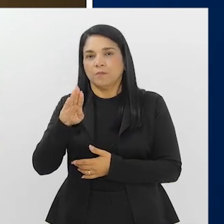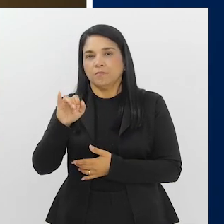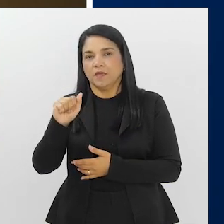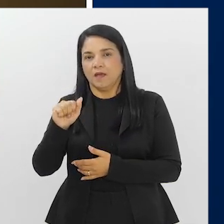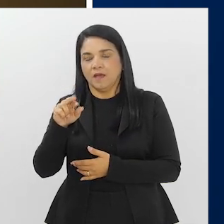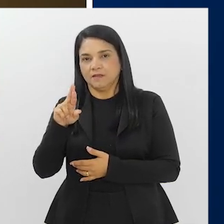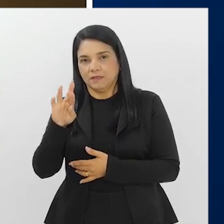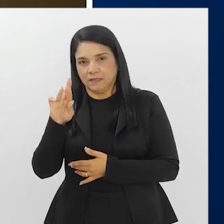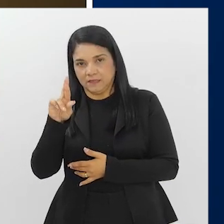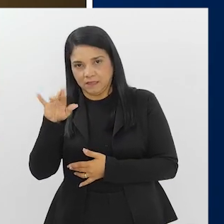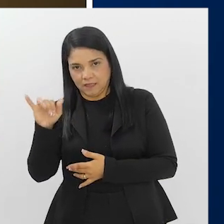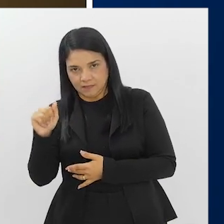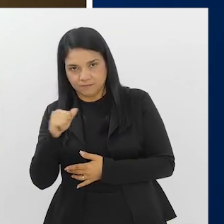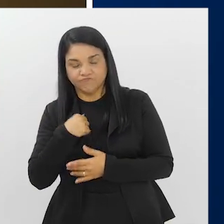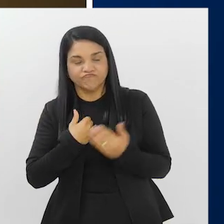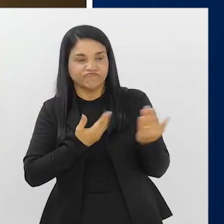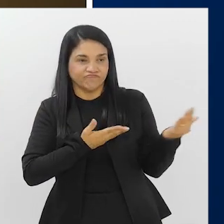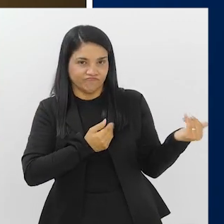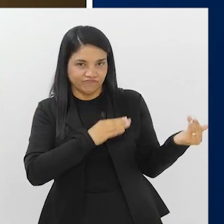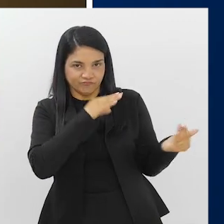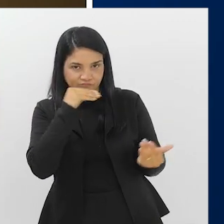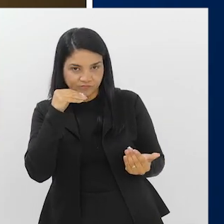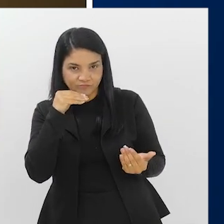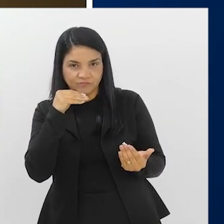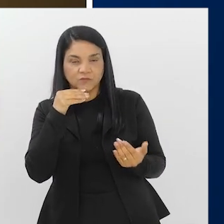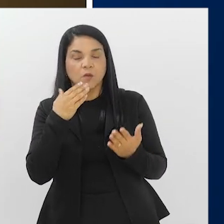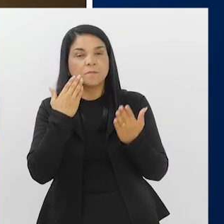os que lidam mais com adolescente, né,